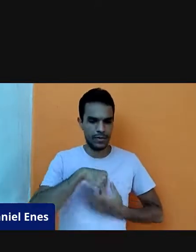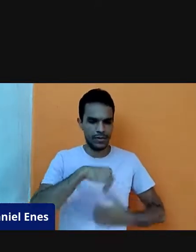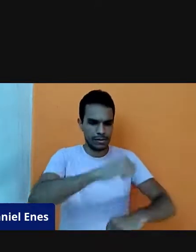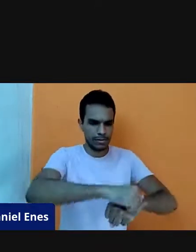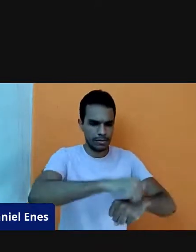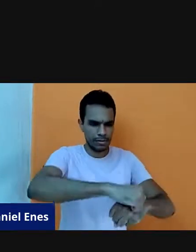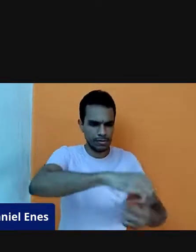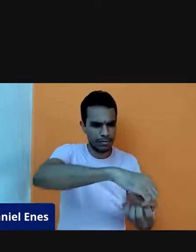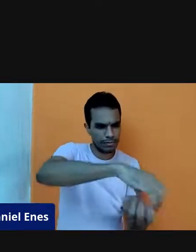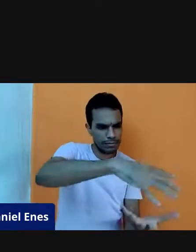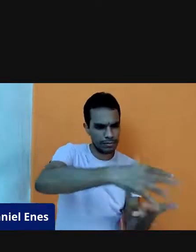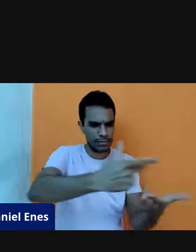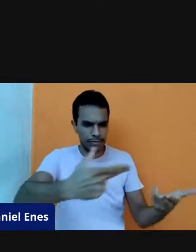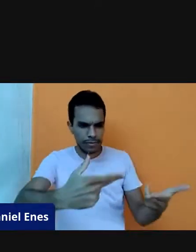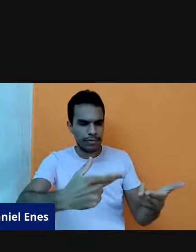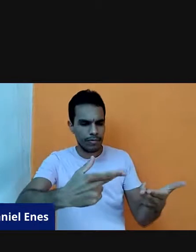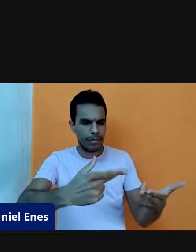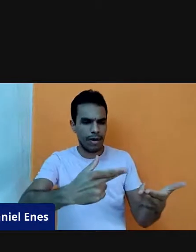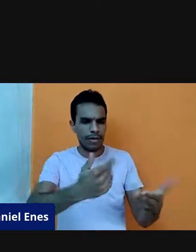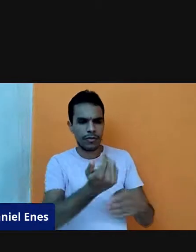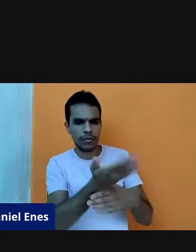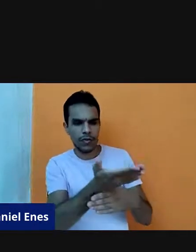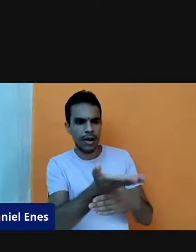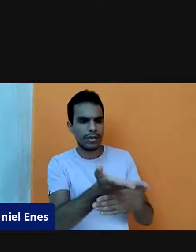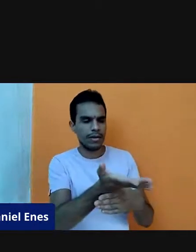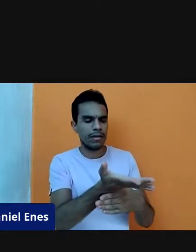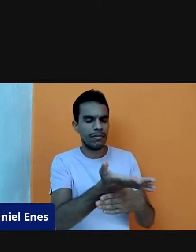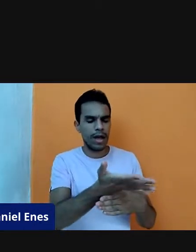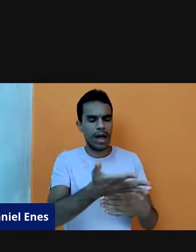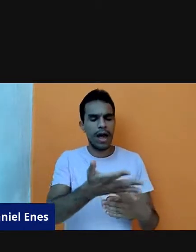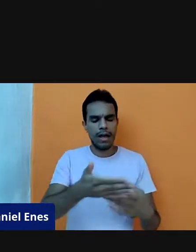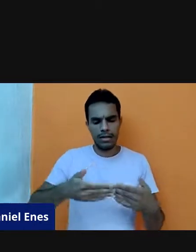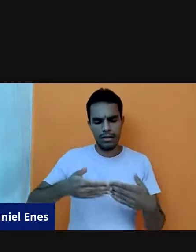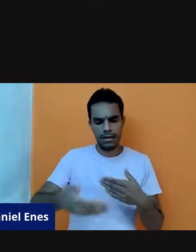das coisas, do externo, para, a partir